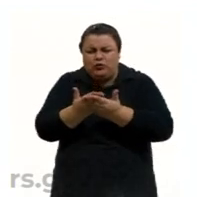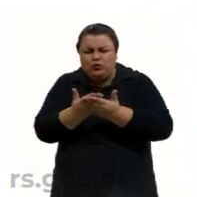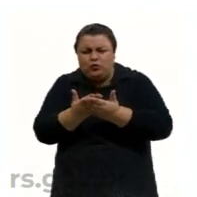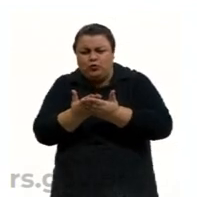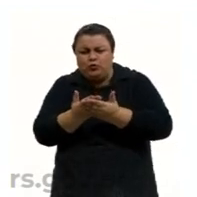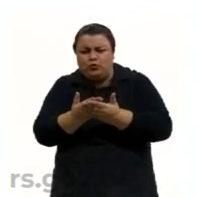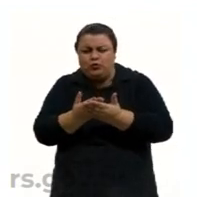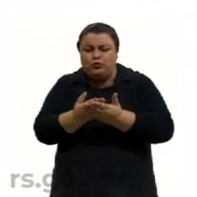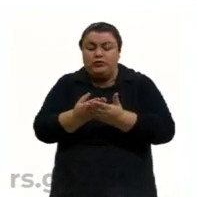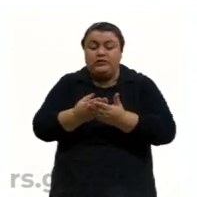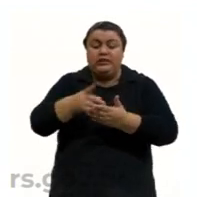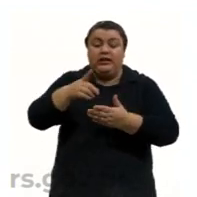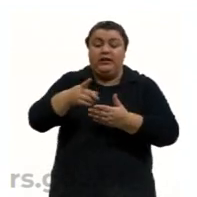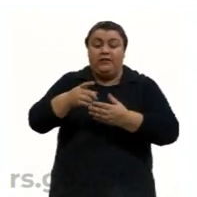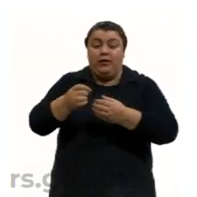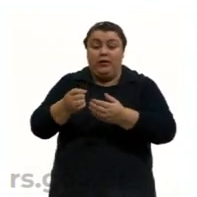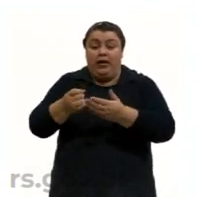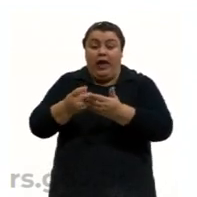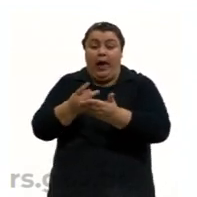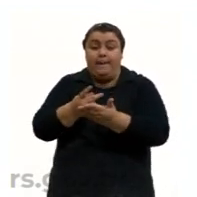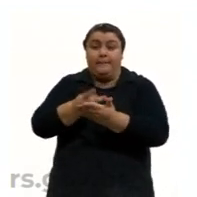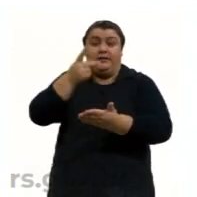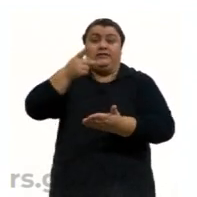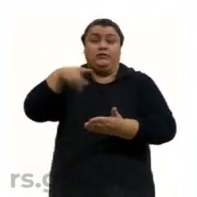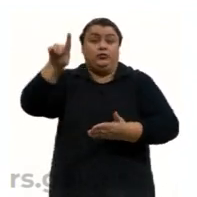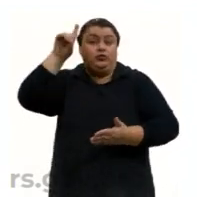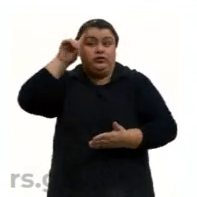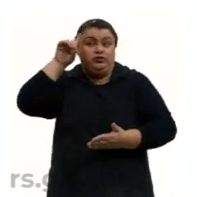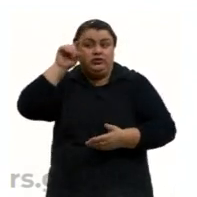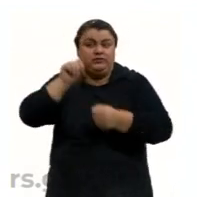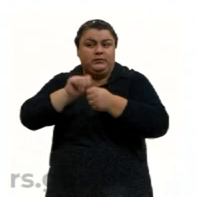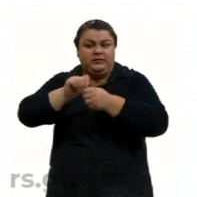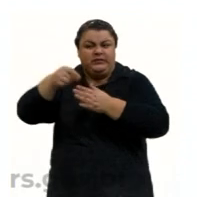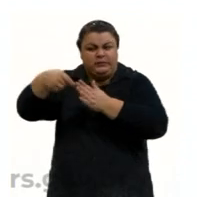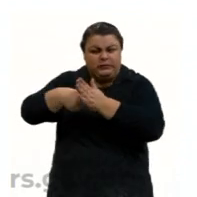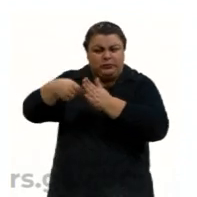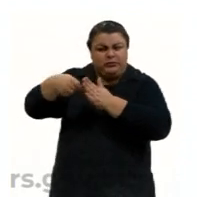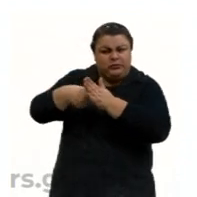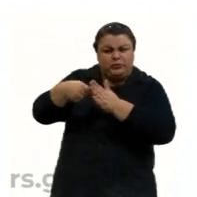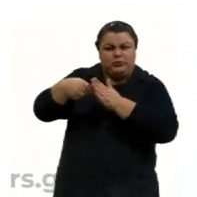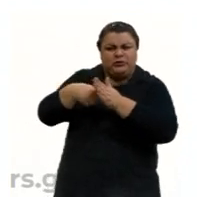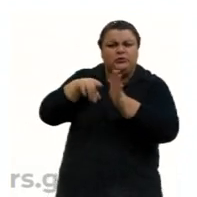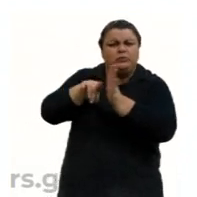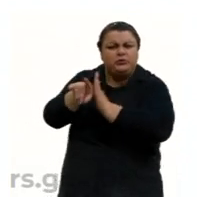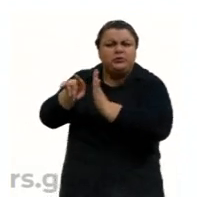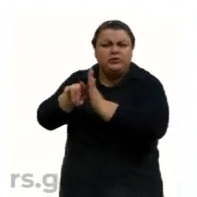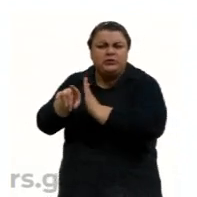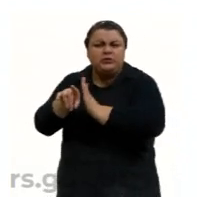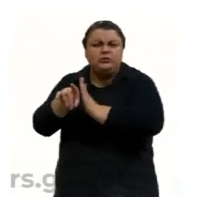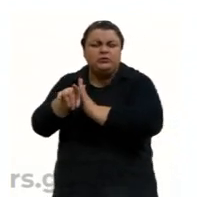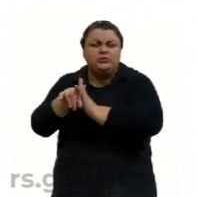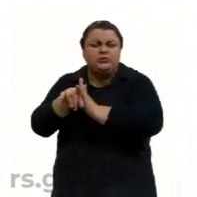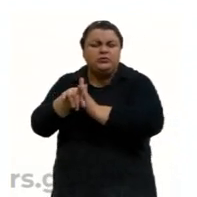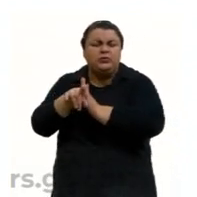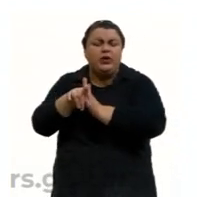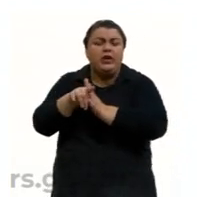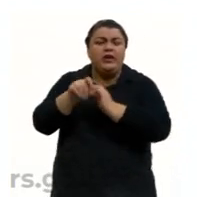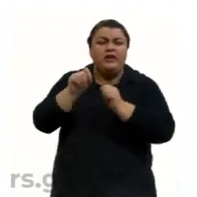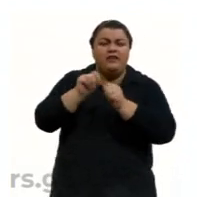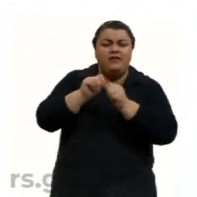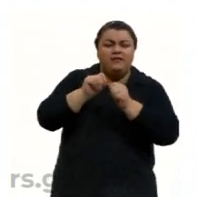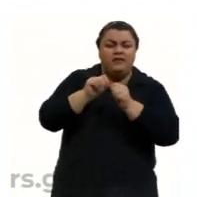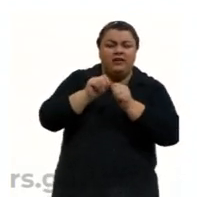que o dia a dia vai nos colocando e nós muitas vezes nos perguntamos vamos questionamos e ficamos na aquela